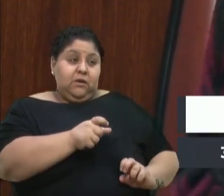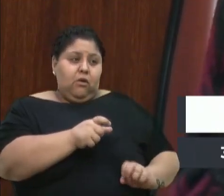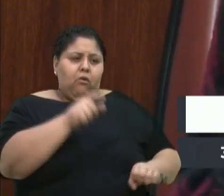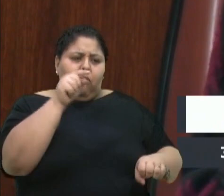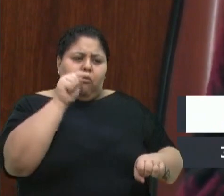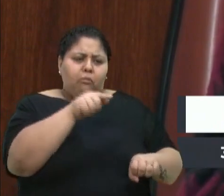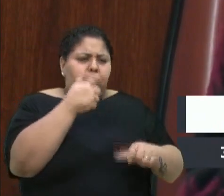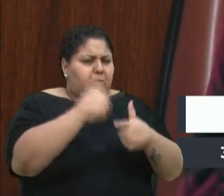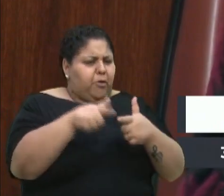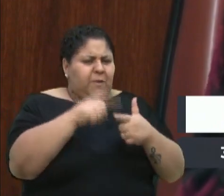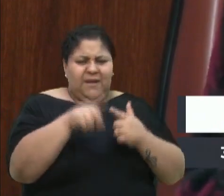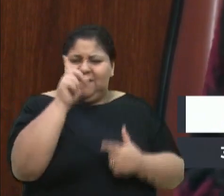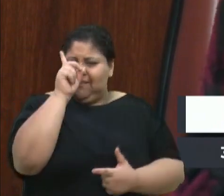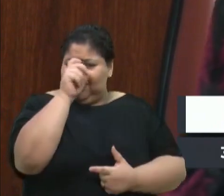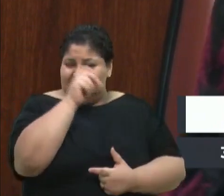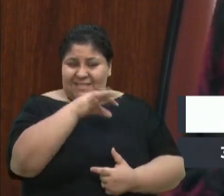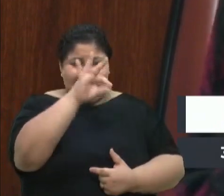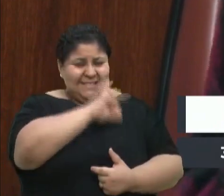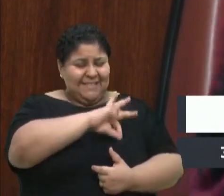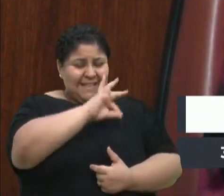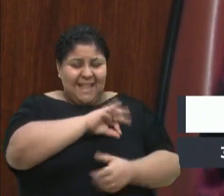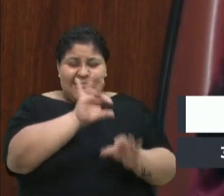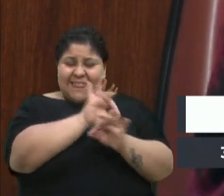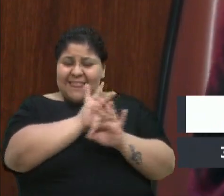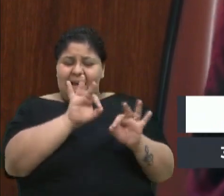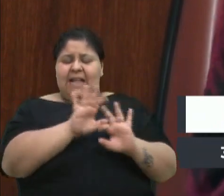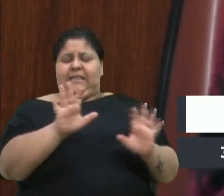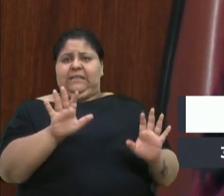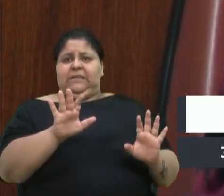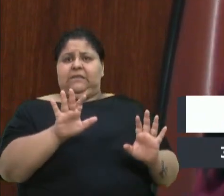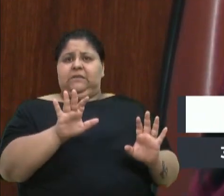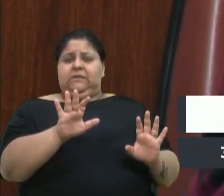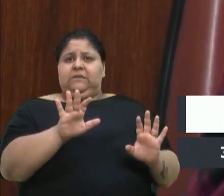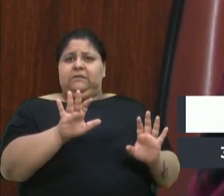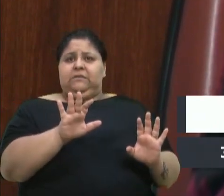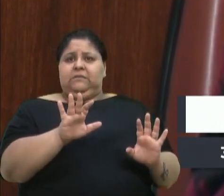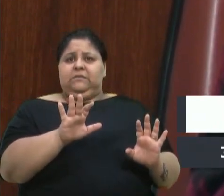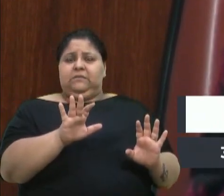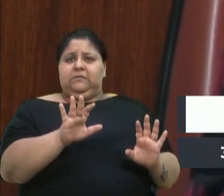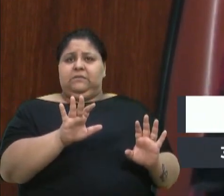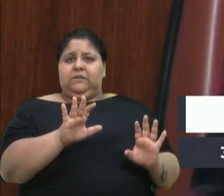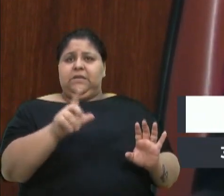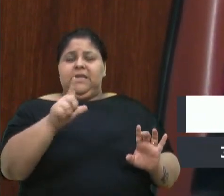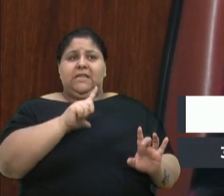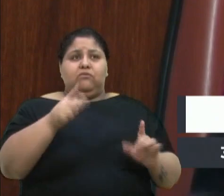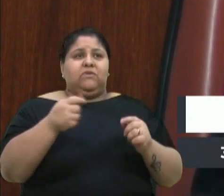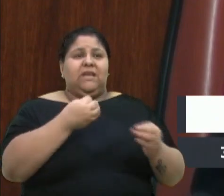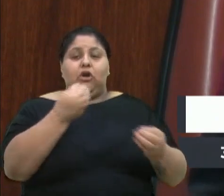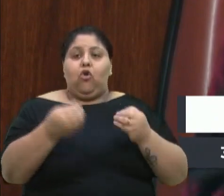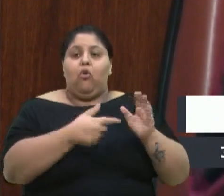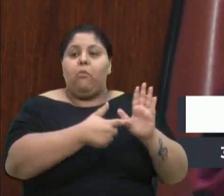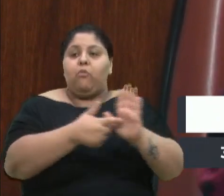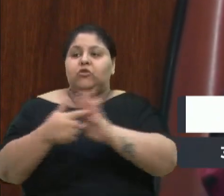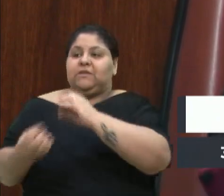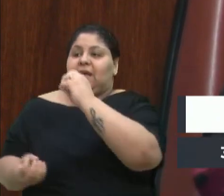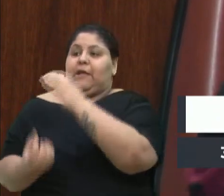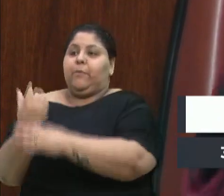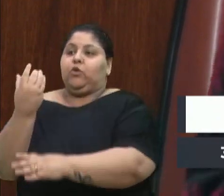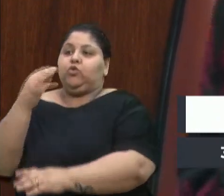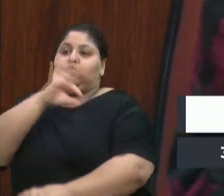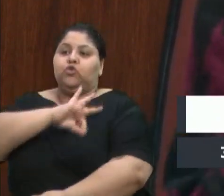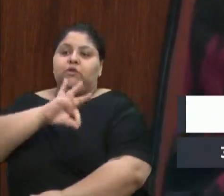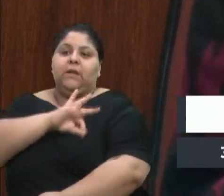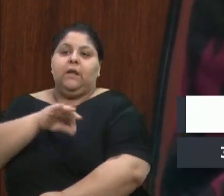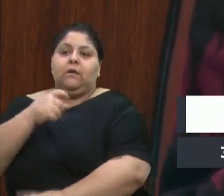não recebem um salário mínimo, não têm condições de mostrar que produzem um salário mínimo mensal. E quando eu